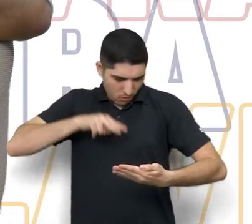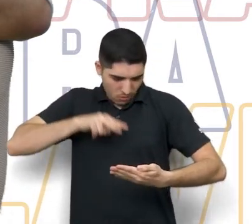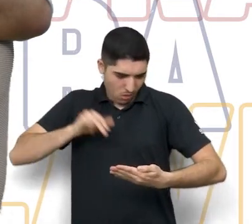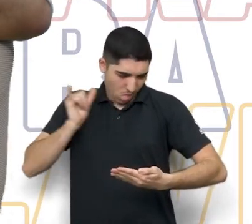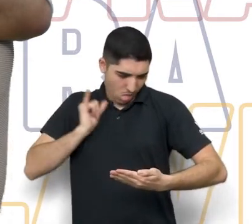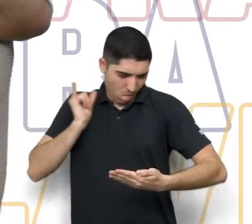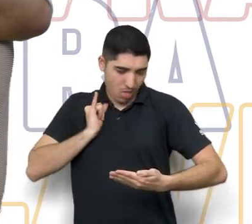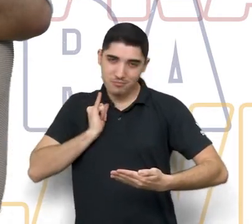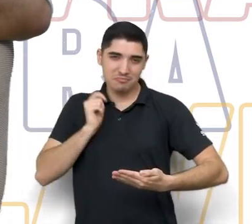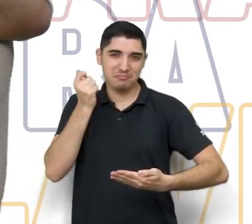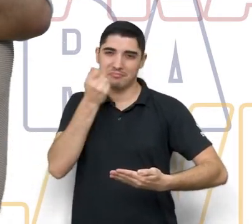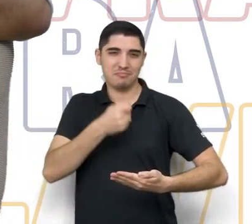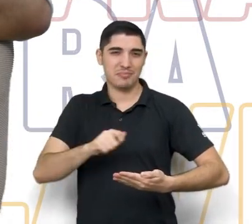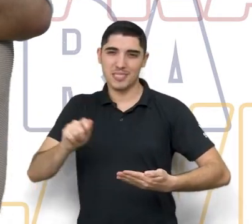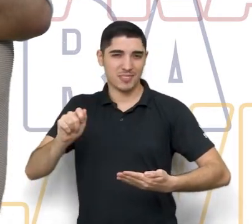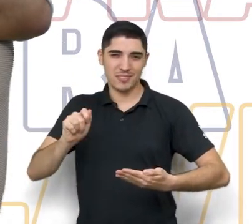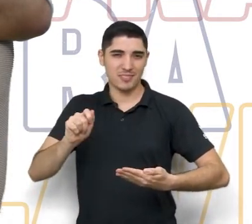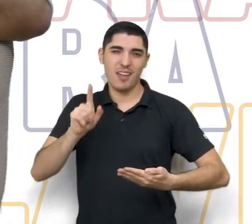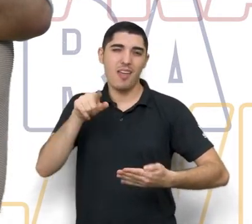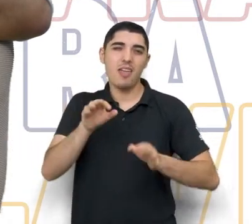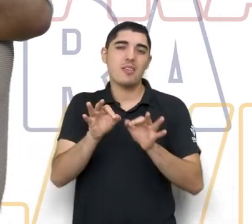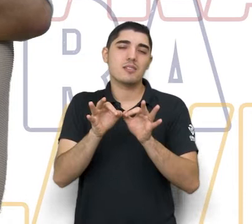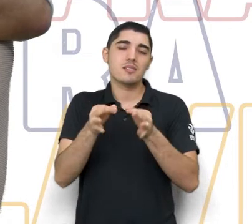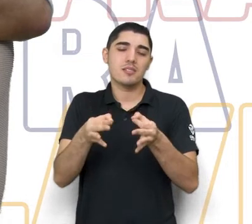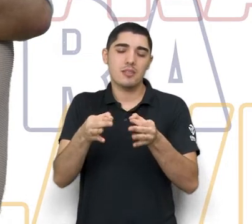né? São poemas